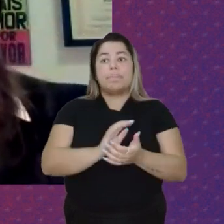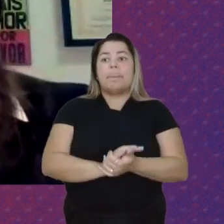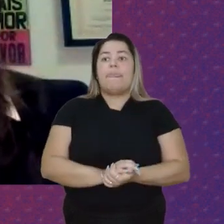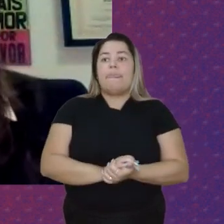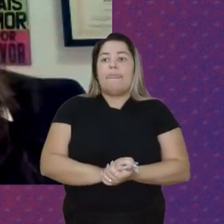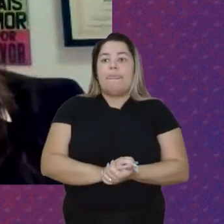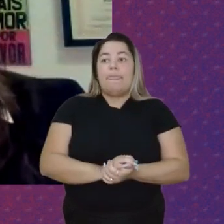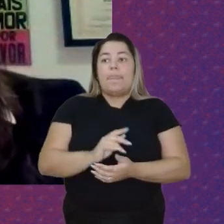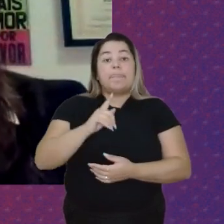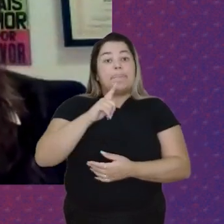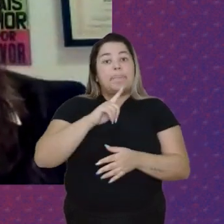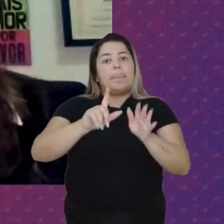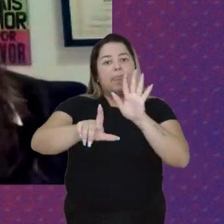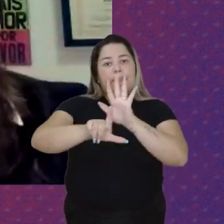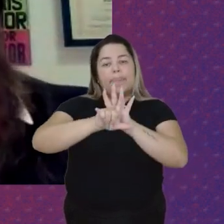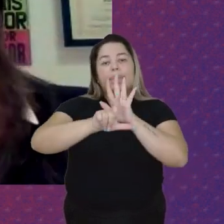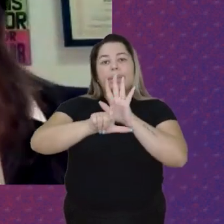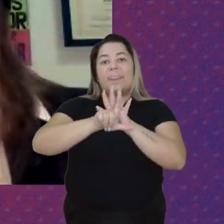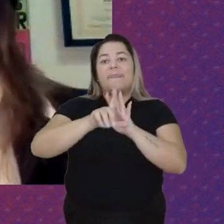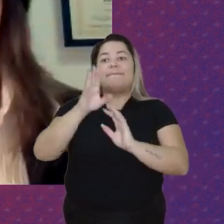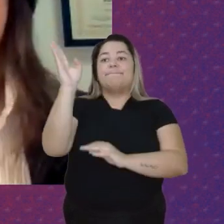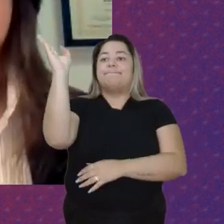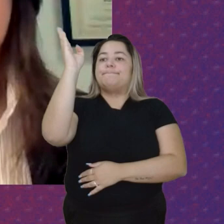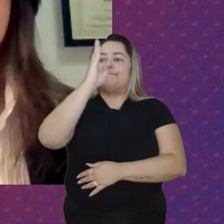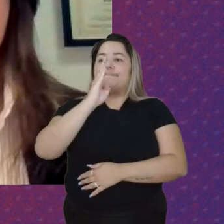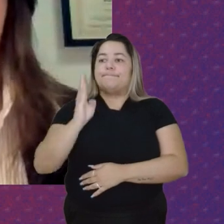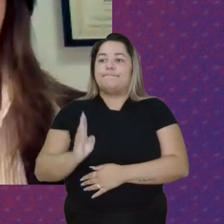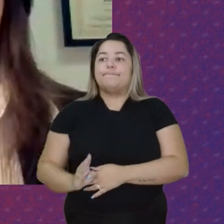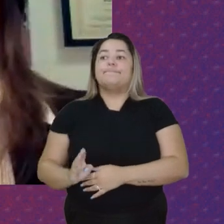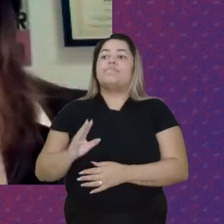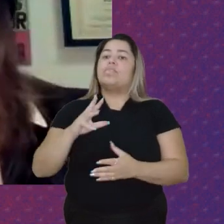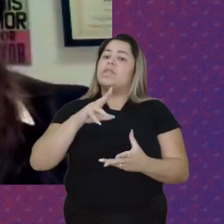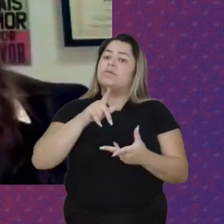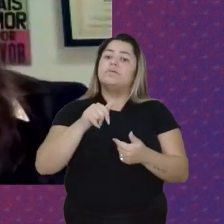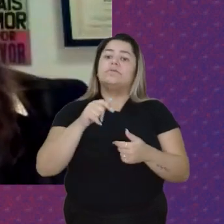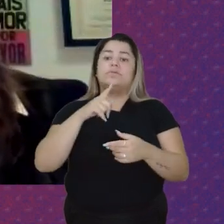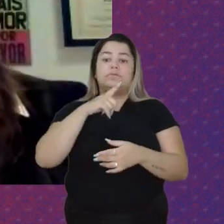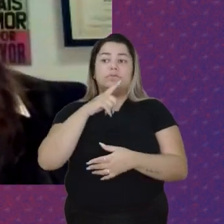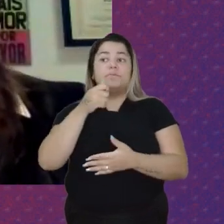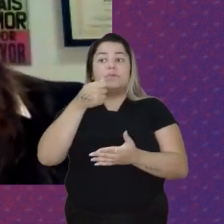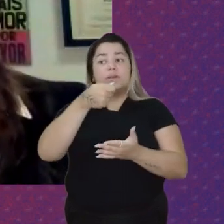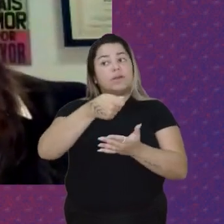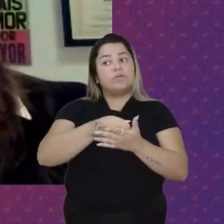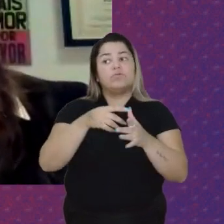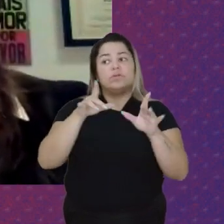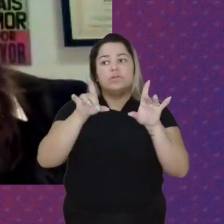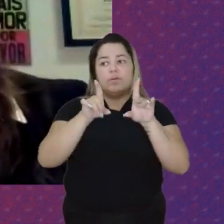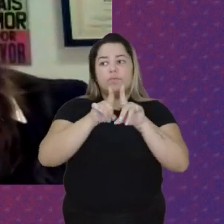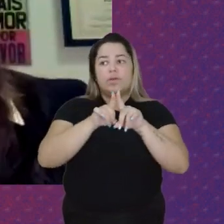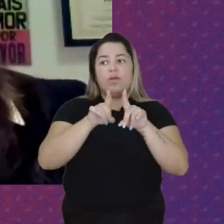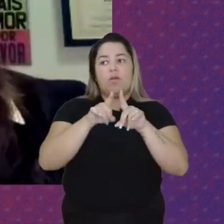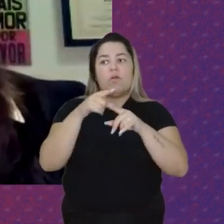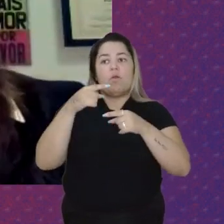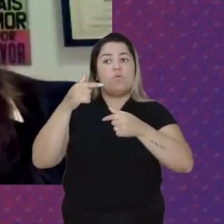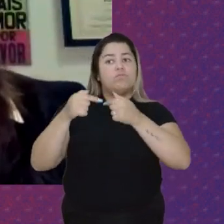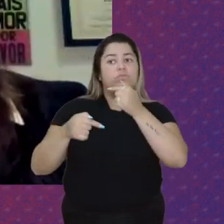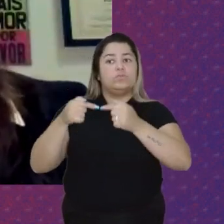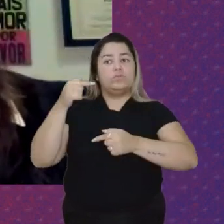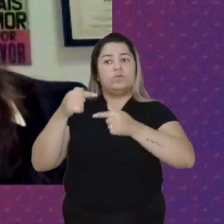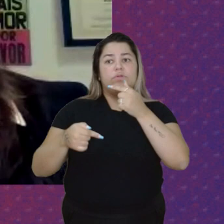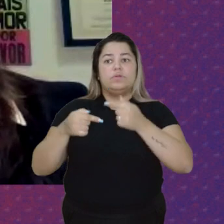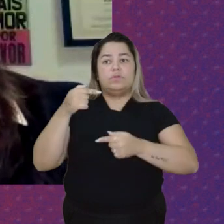existem algumas leis no Brasil, e seguindo também a tendência mundial, que garantem aí políticas afirmativas,